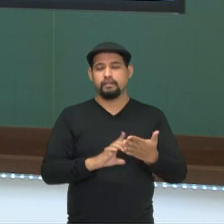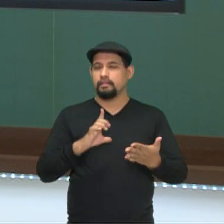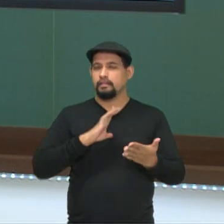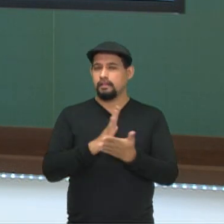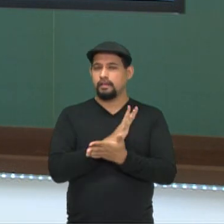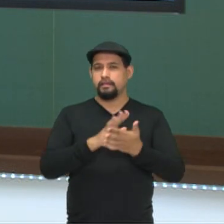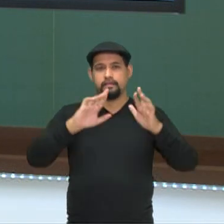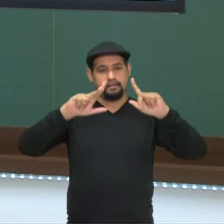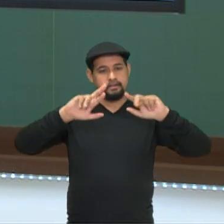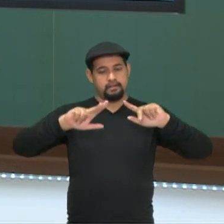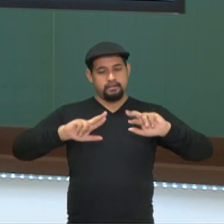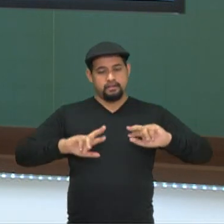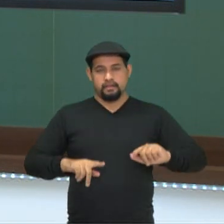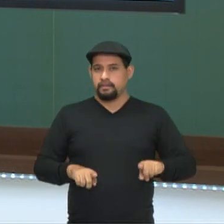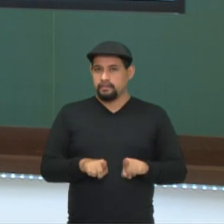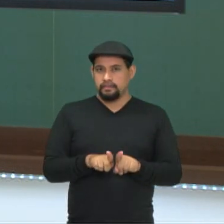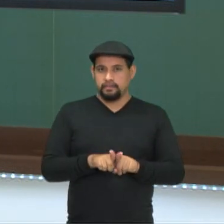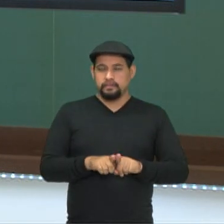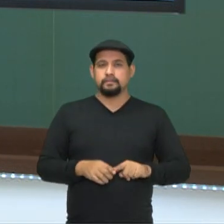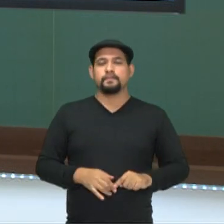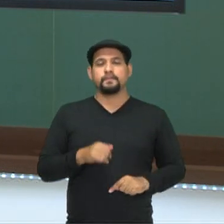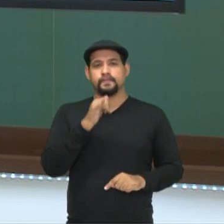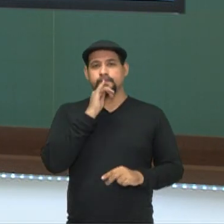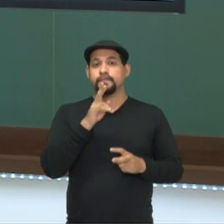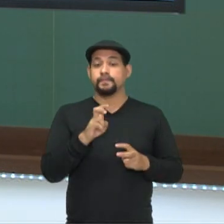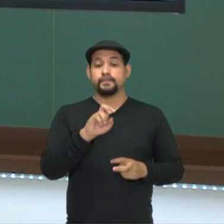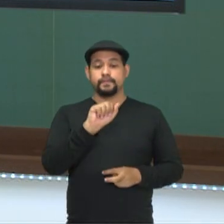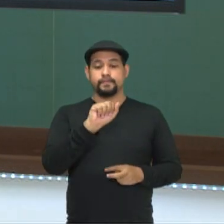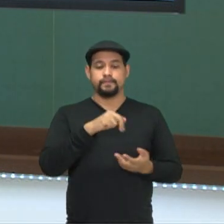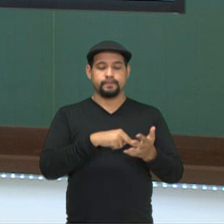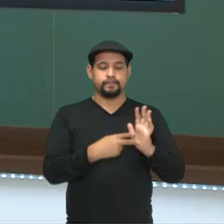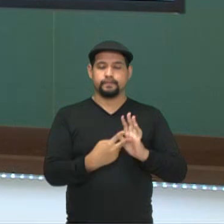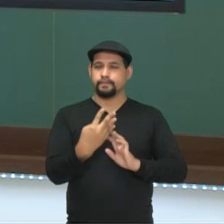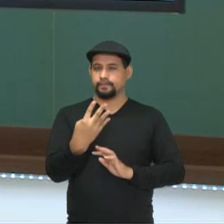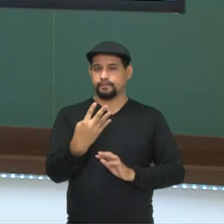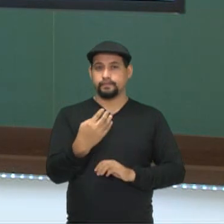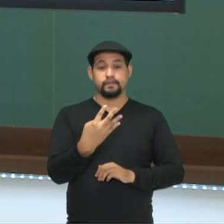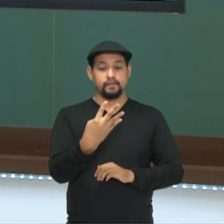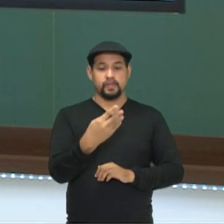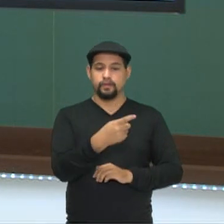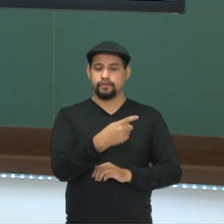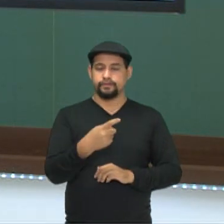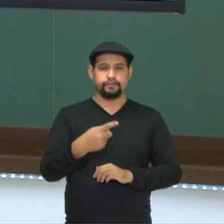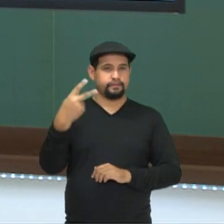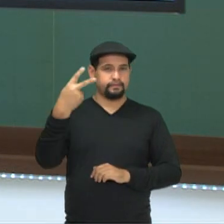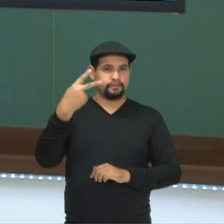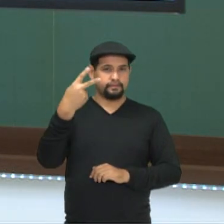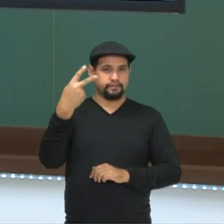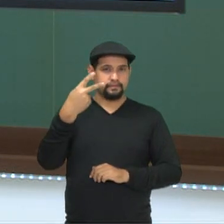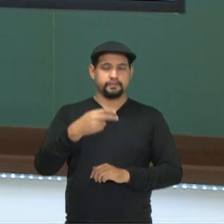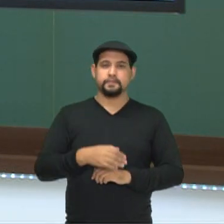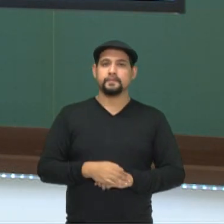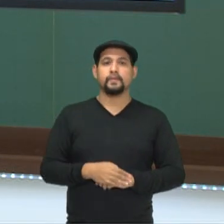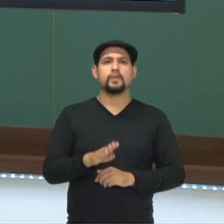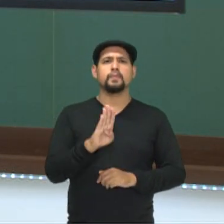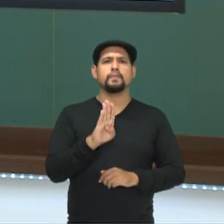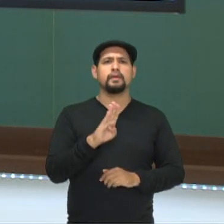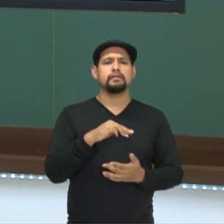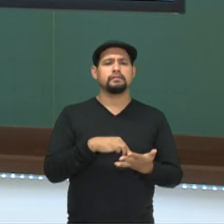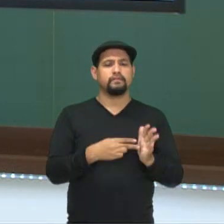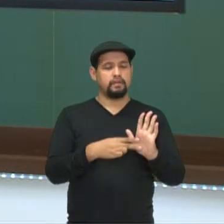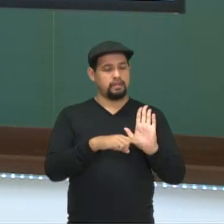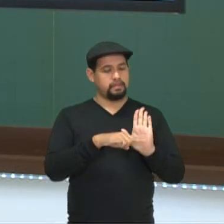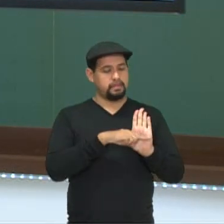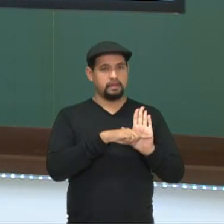tem algumas coisas diferentes sinaizinhos né então ele aqui aqui uai quatro então vai ficar 4x ao quadrado o bebê